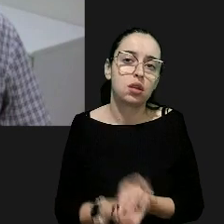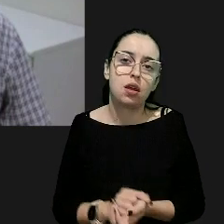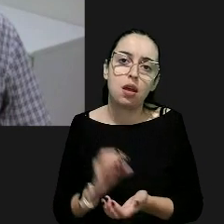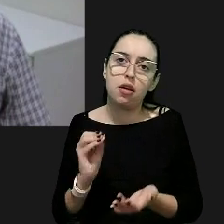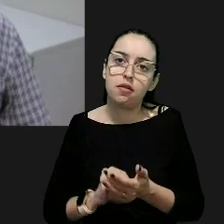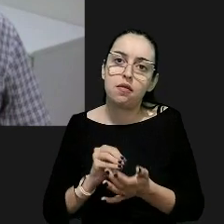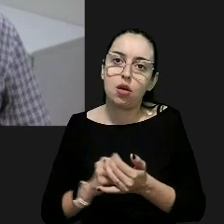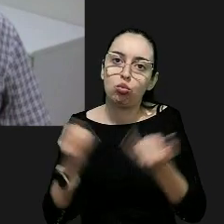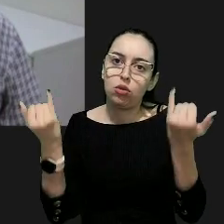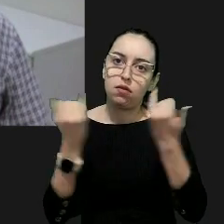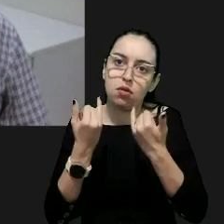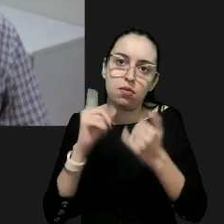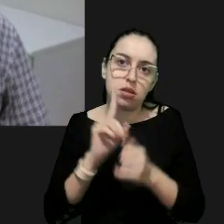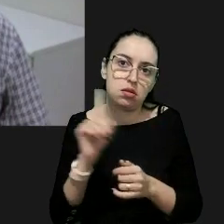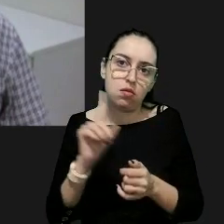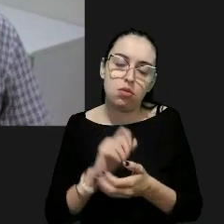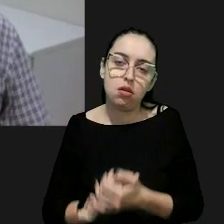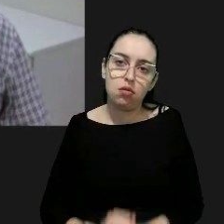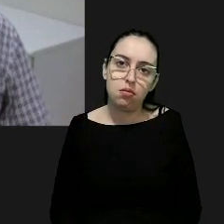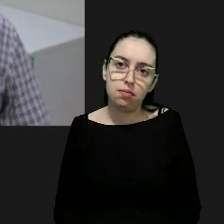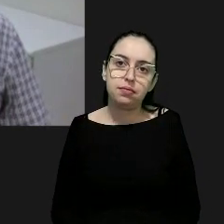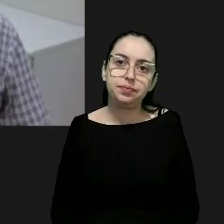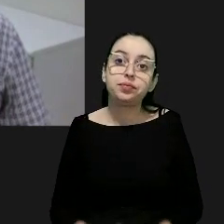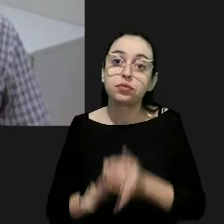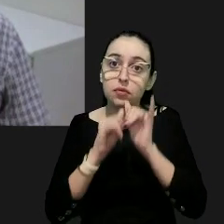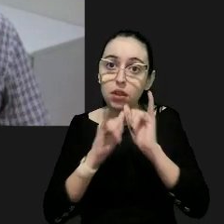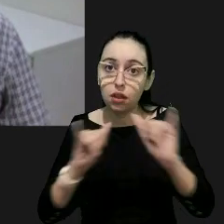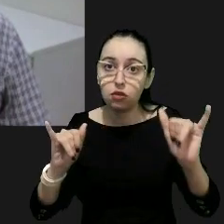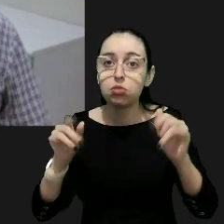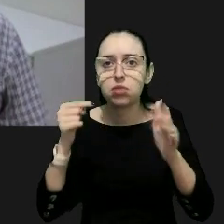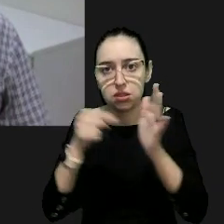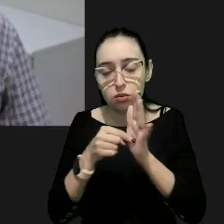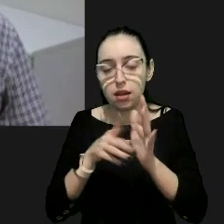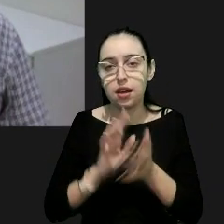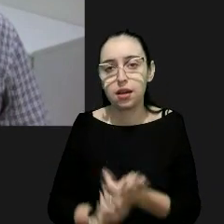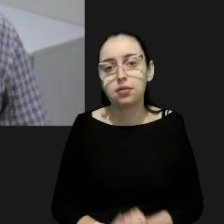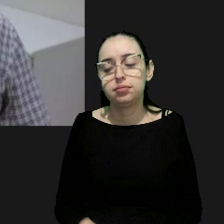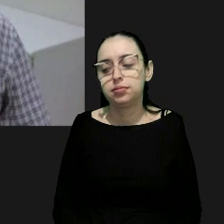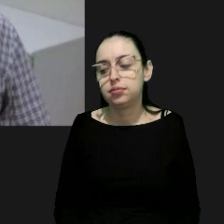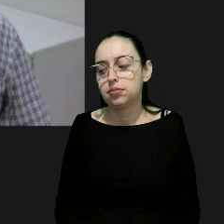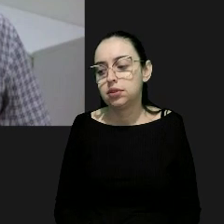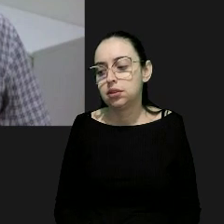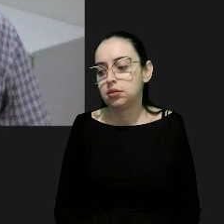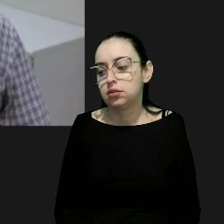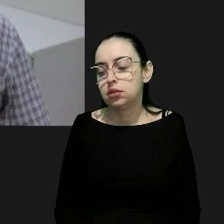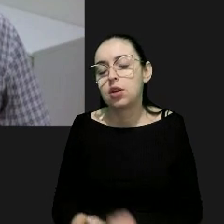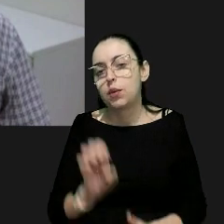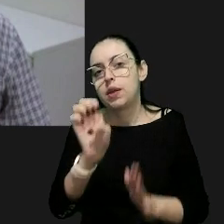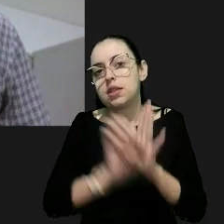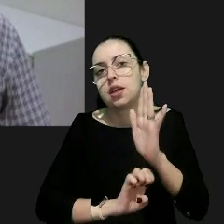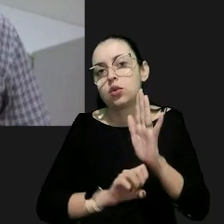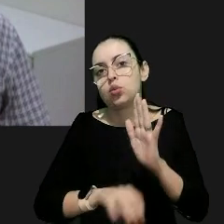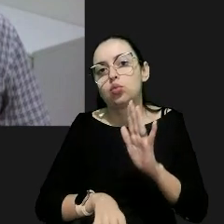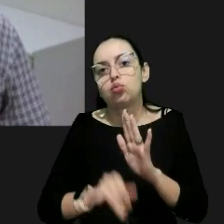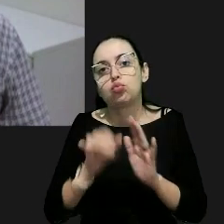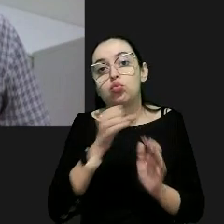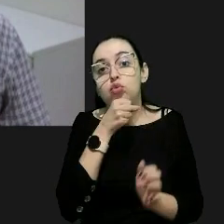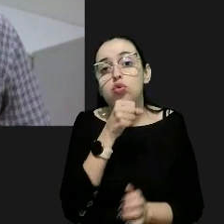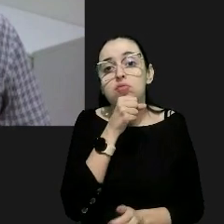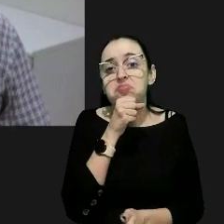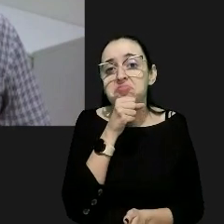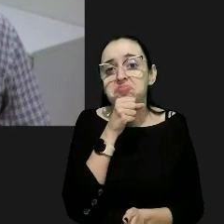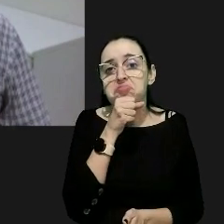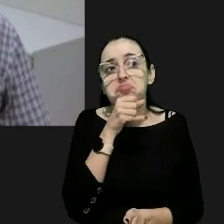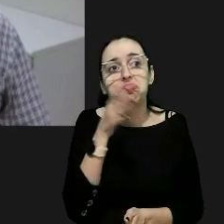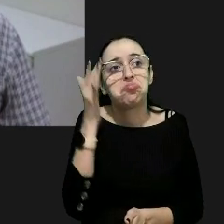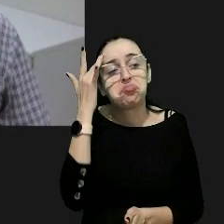escuta. Não é falta de informação. A informação já está lá. Não adianta mandar o Estatuto